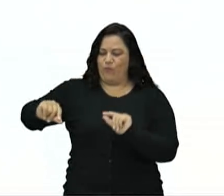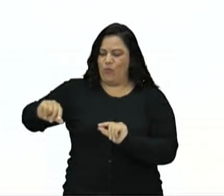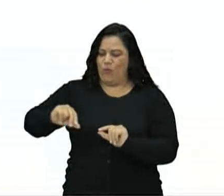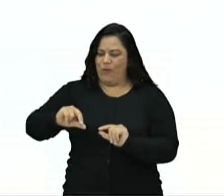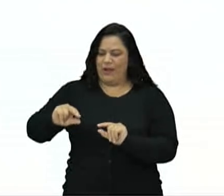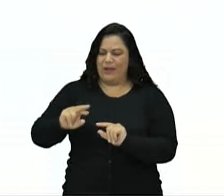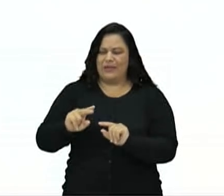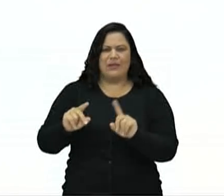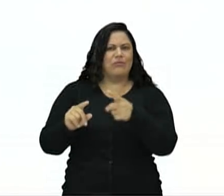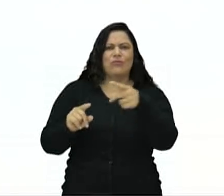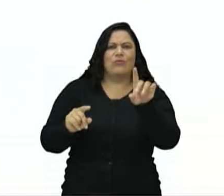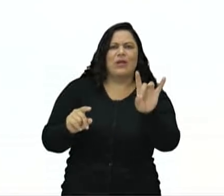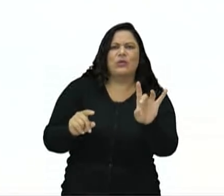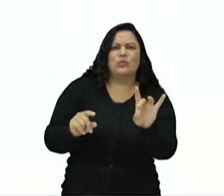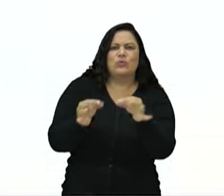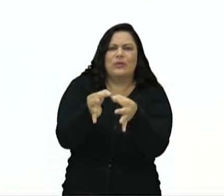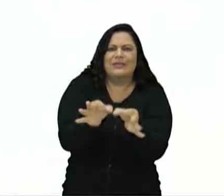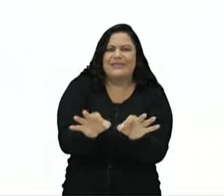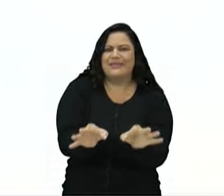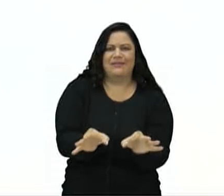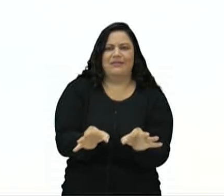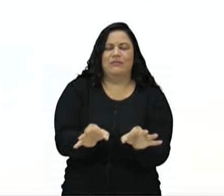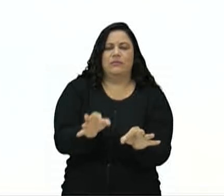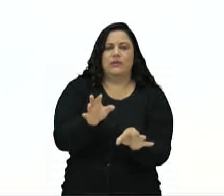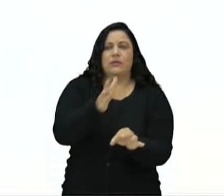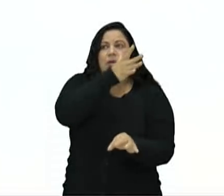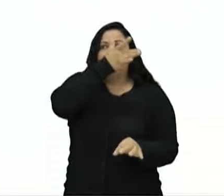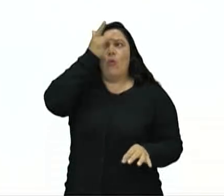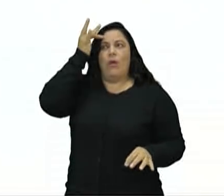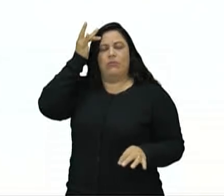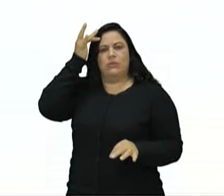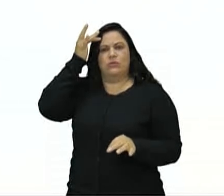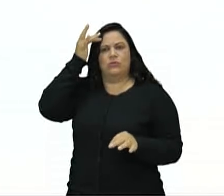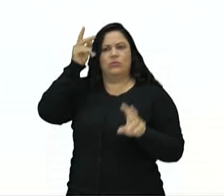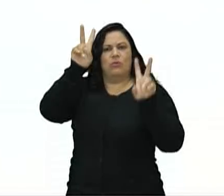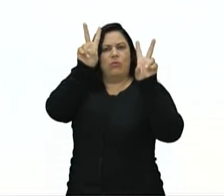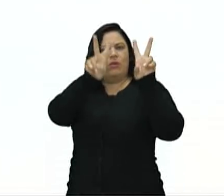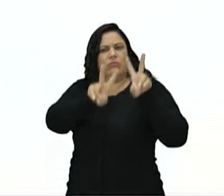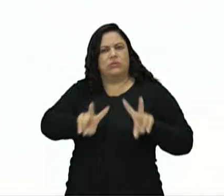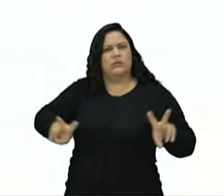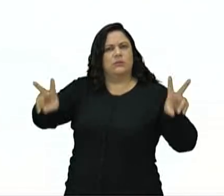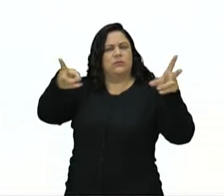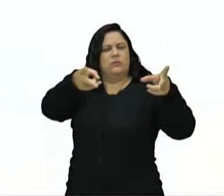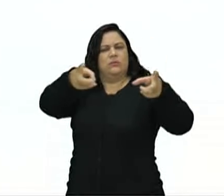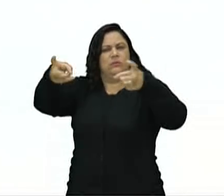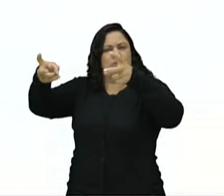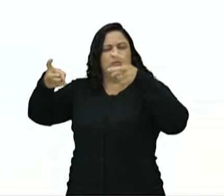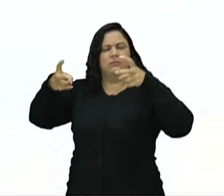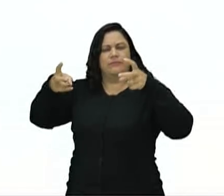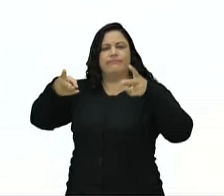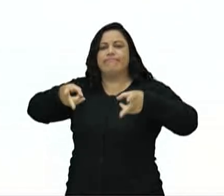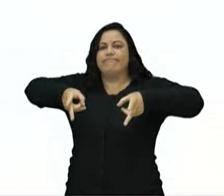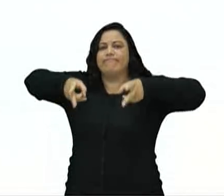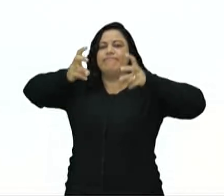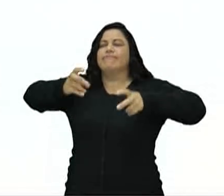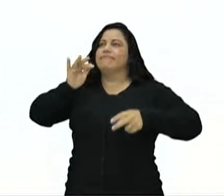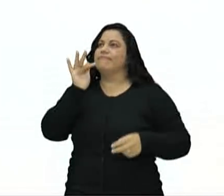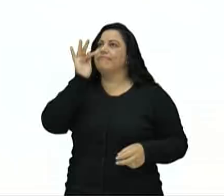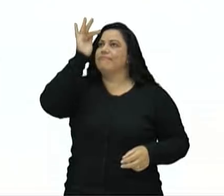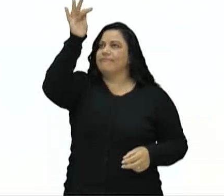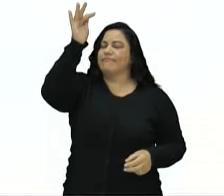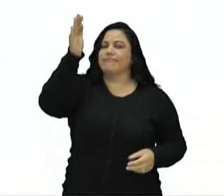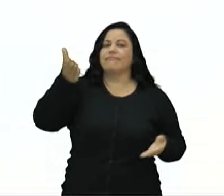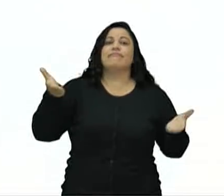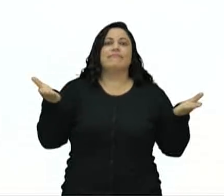mais contemplativa vê muito além. Esse finalzinho aqui do depoimento da Linalba, a gente vai ouvir na própria